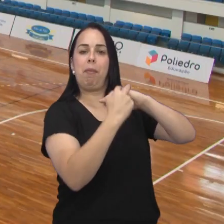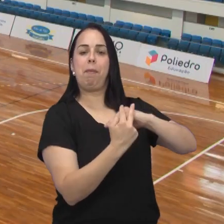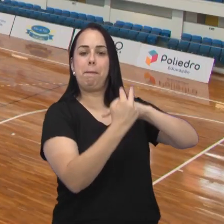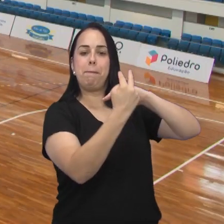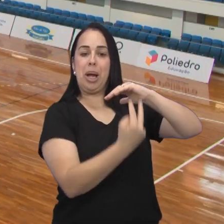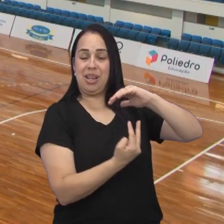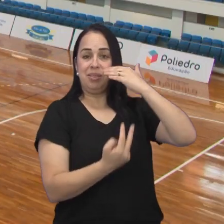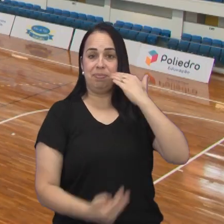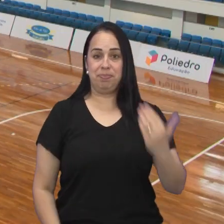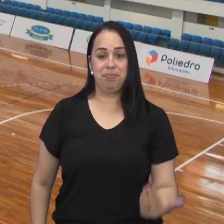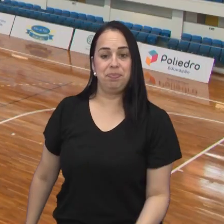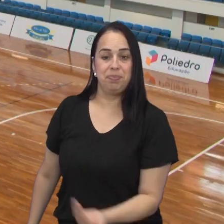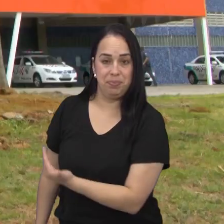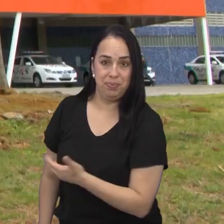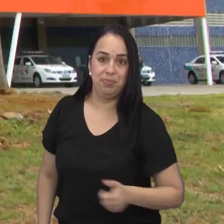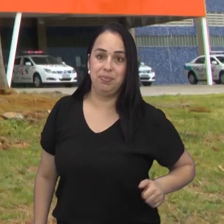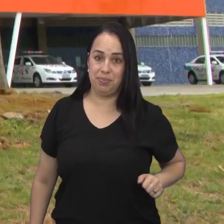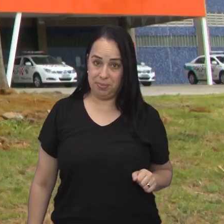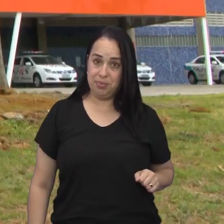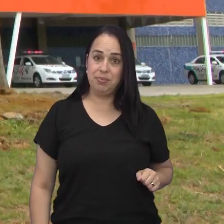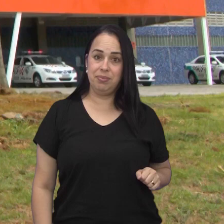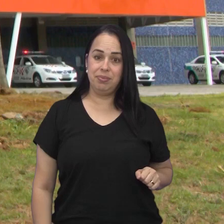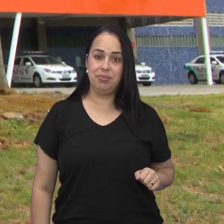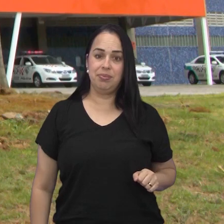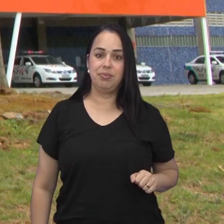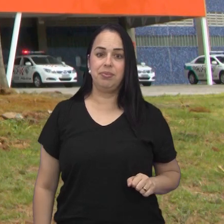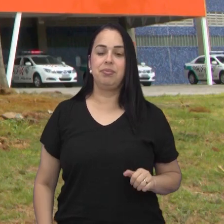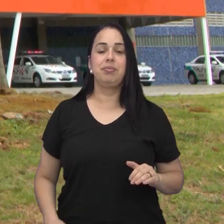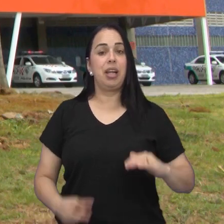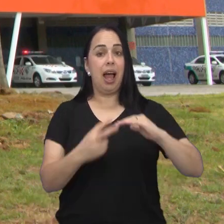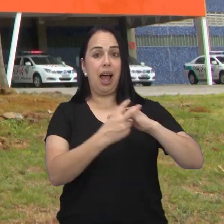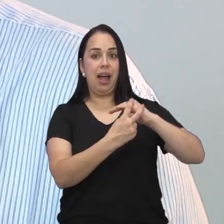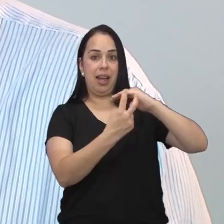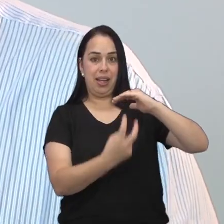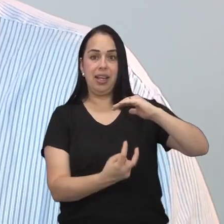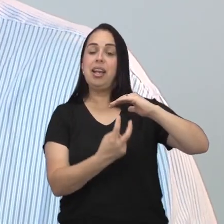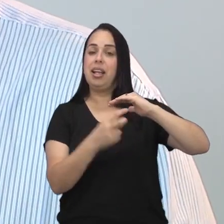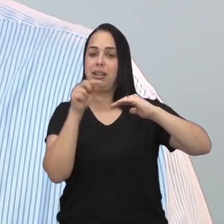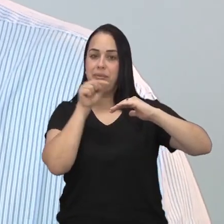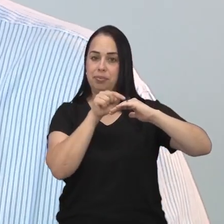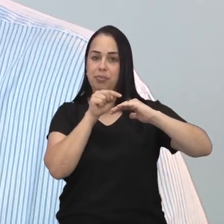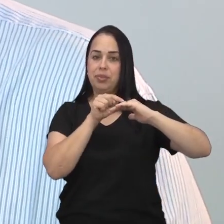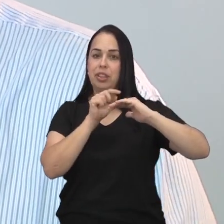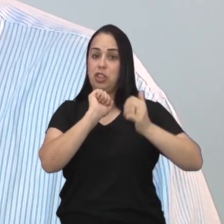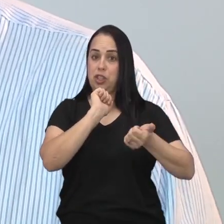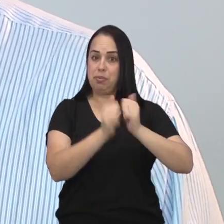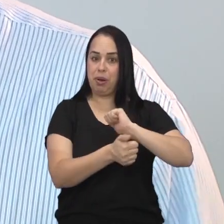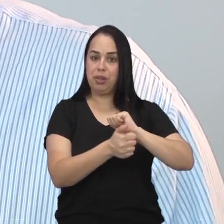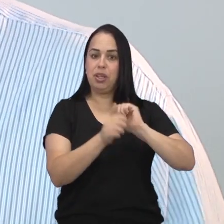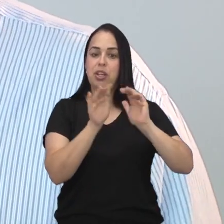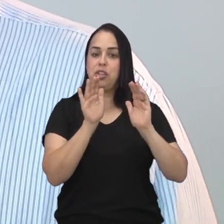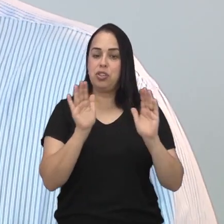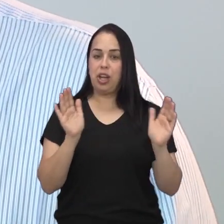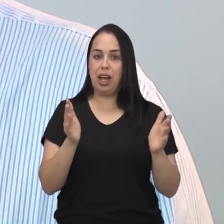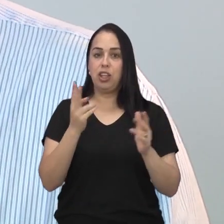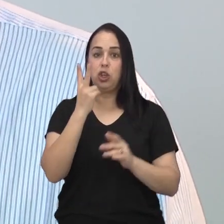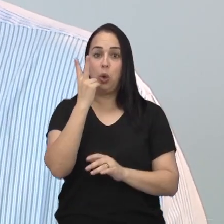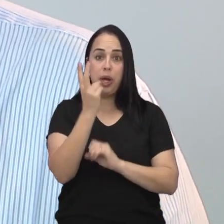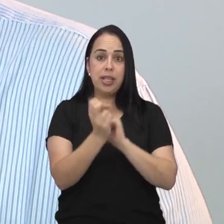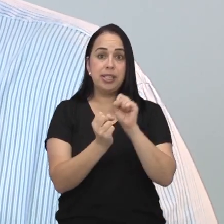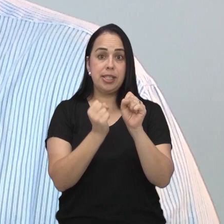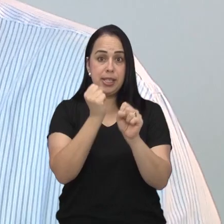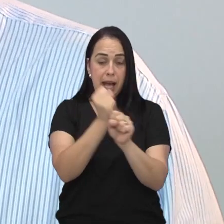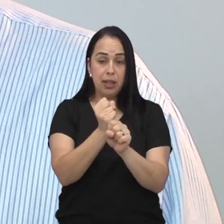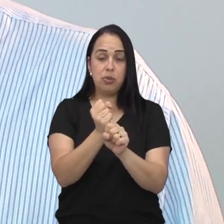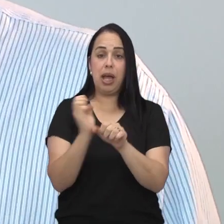já acontece hoje, por exemplo, com a Arena Poliesportiva. A questão da Arena Farmaconde, a Arena de Esportes, passou